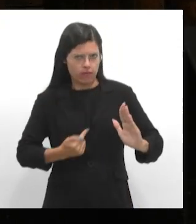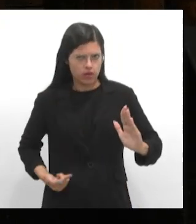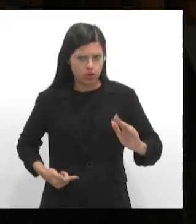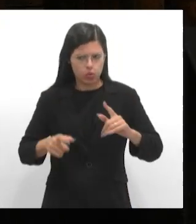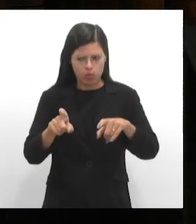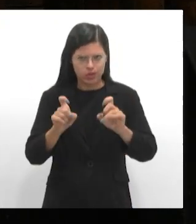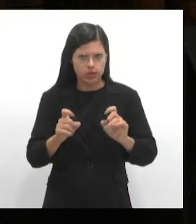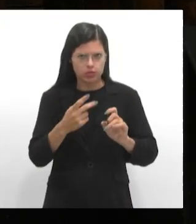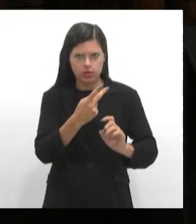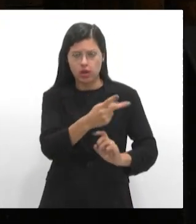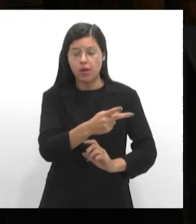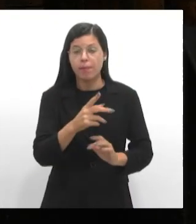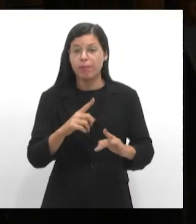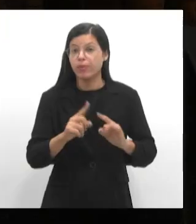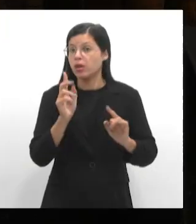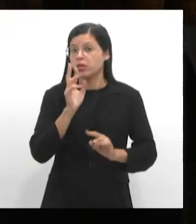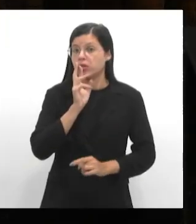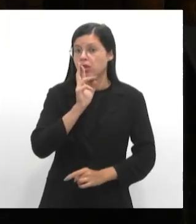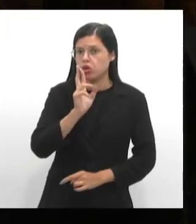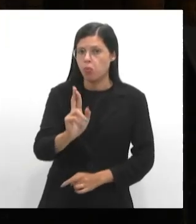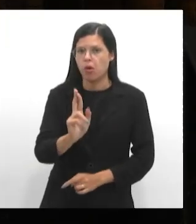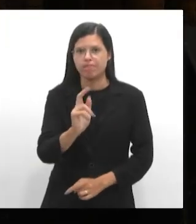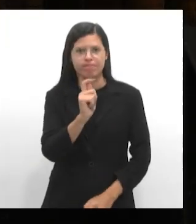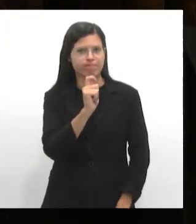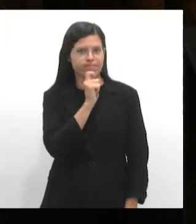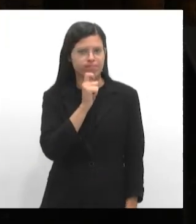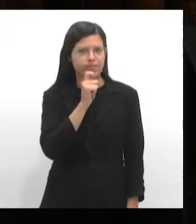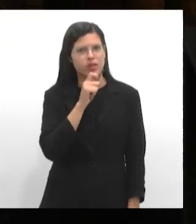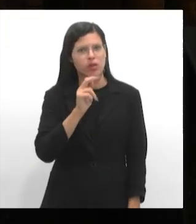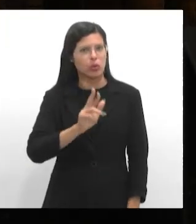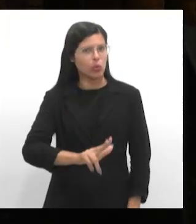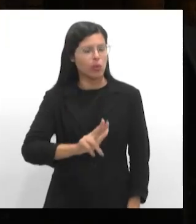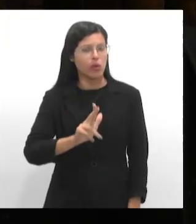Mas os resultados ainda não são